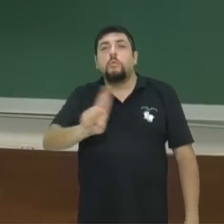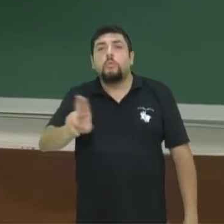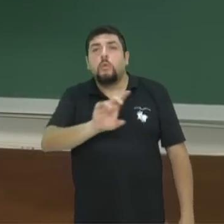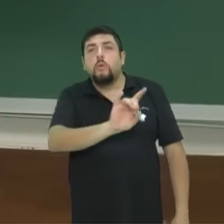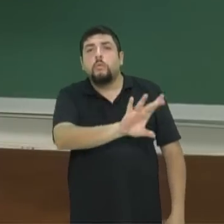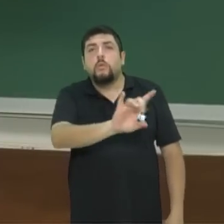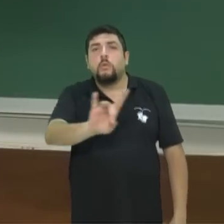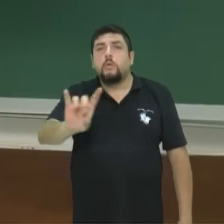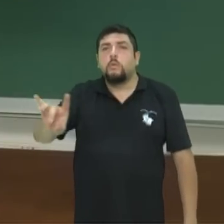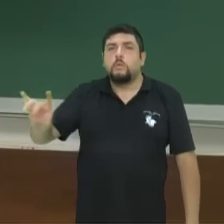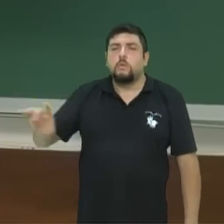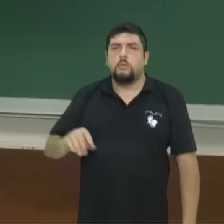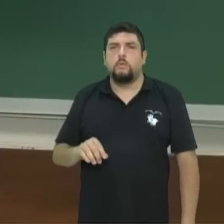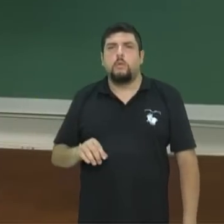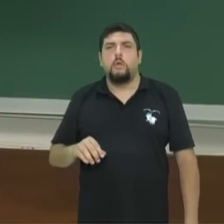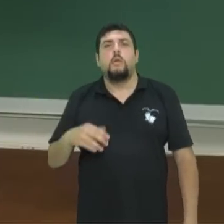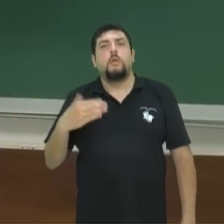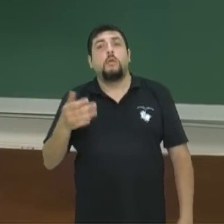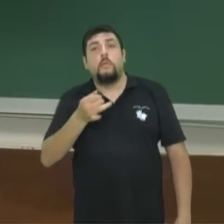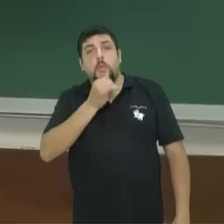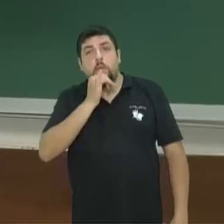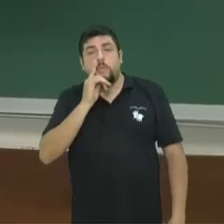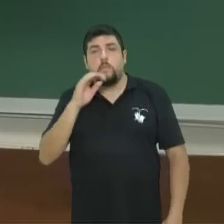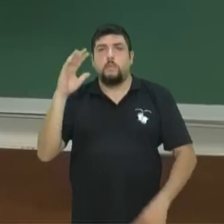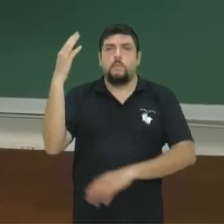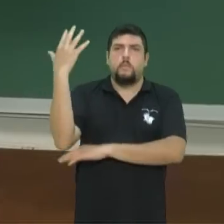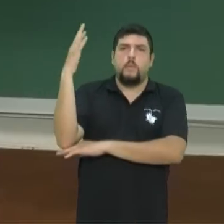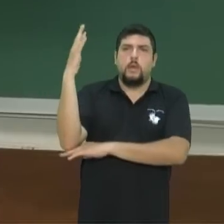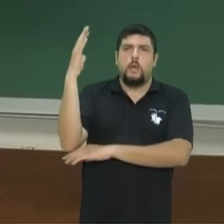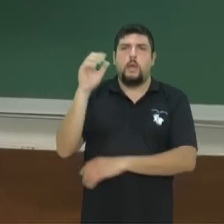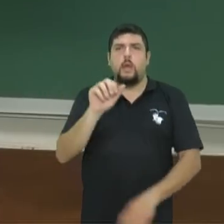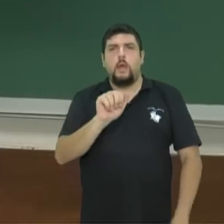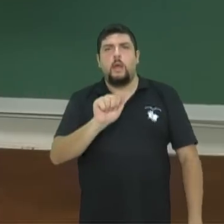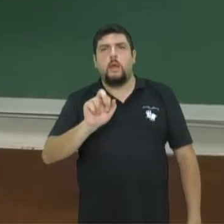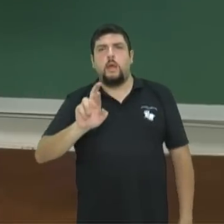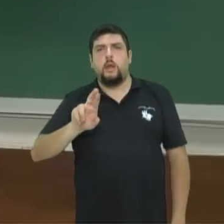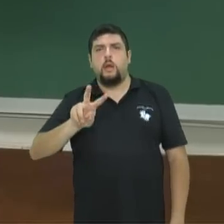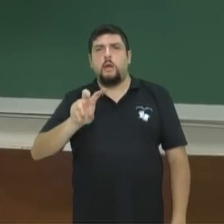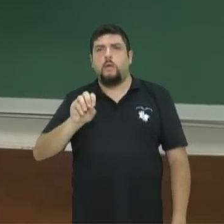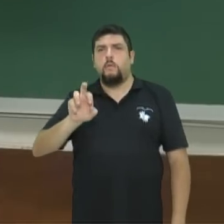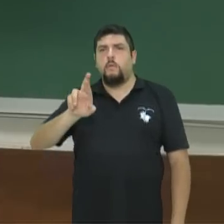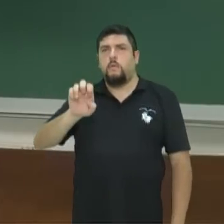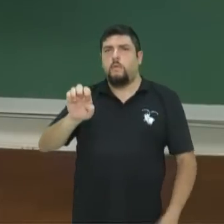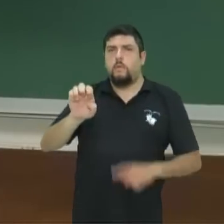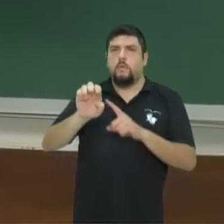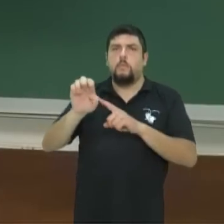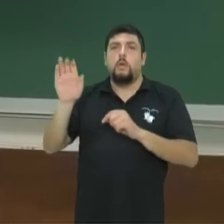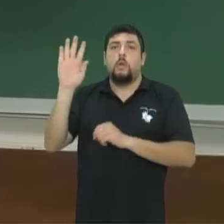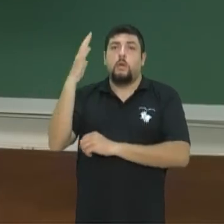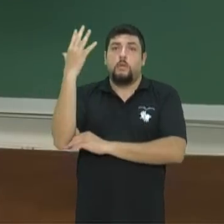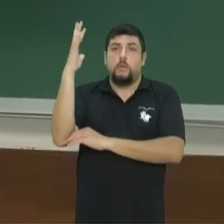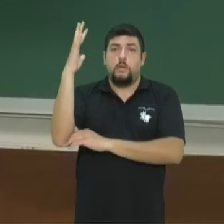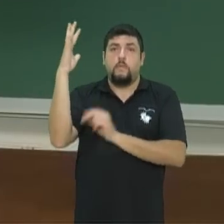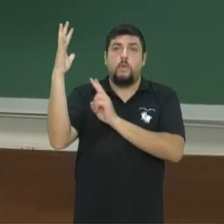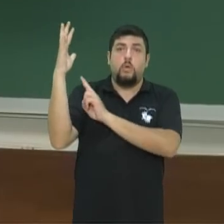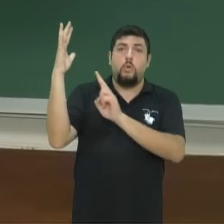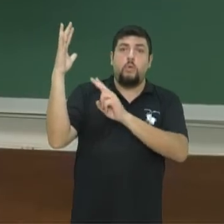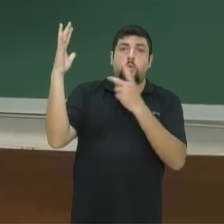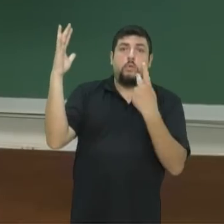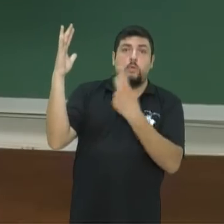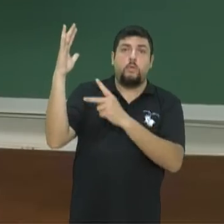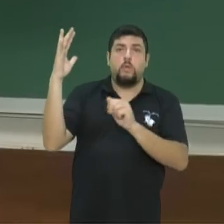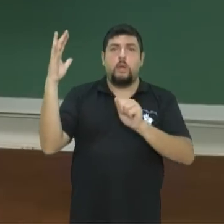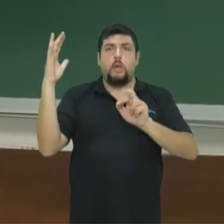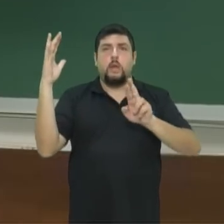seres e objetos. Eu sei que árvore se chama árvore porque alguém resolveu nominar de árvore. Então, se é um nome, é um